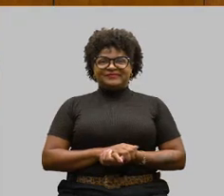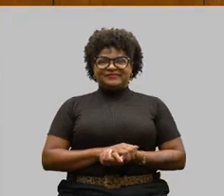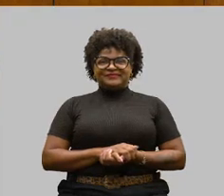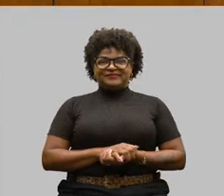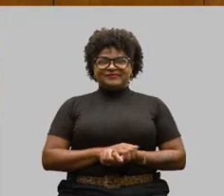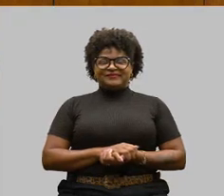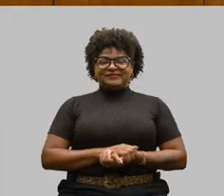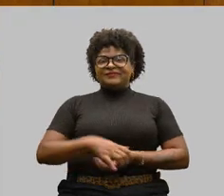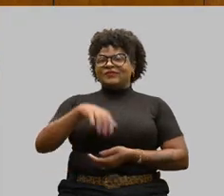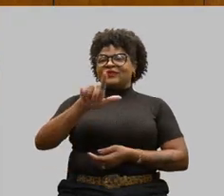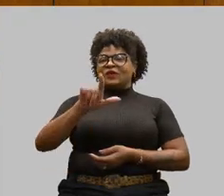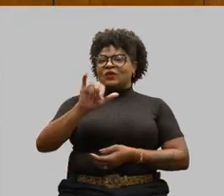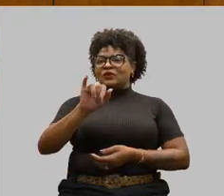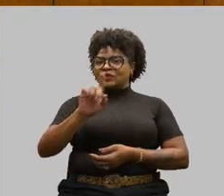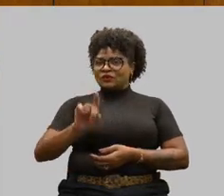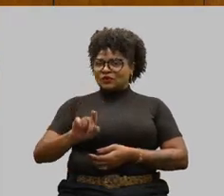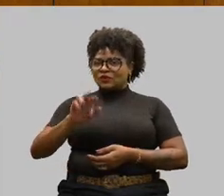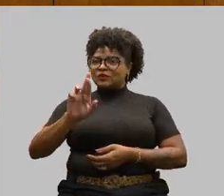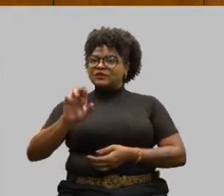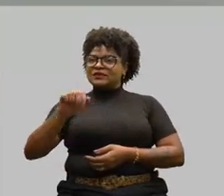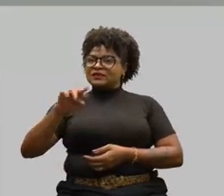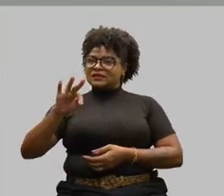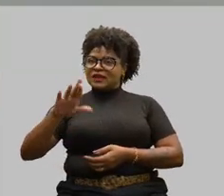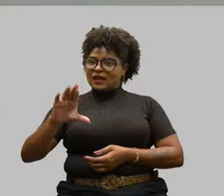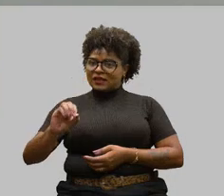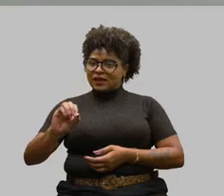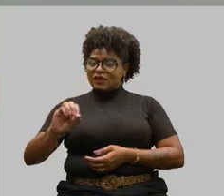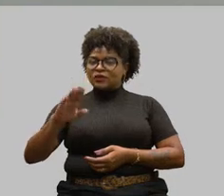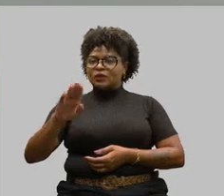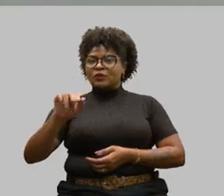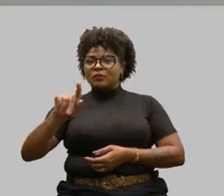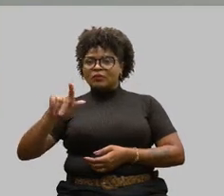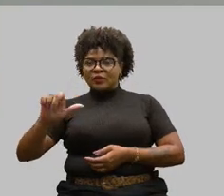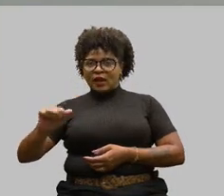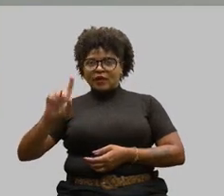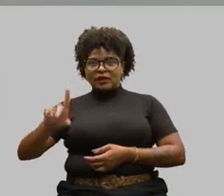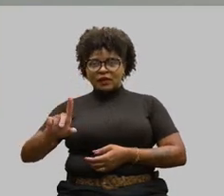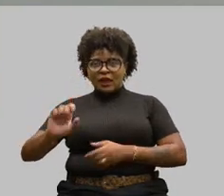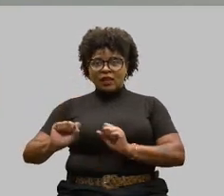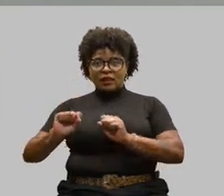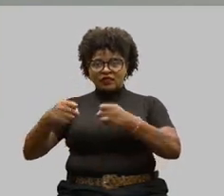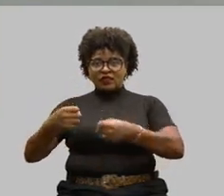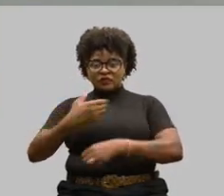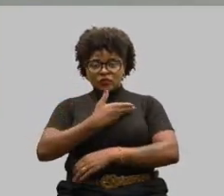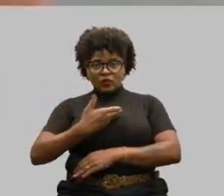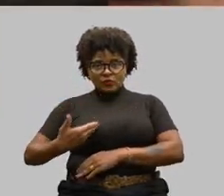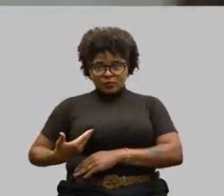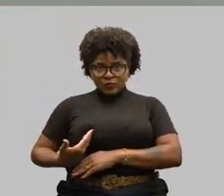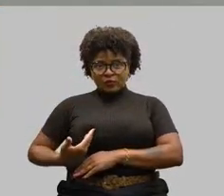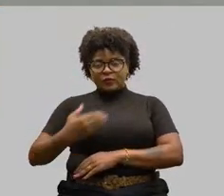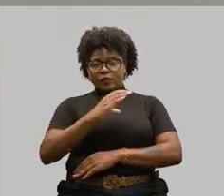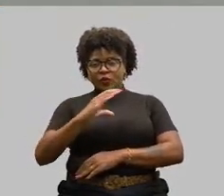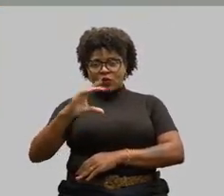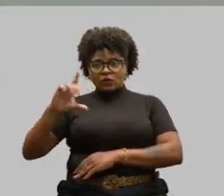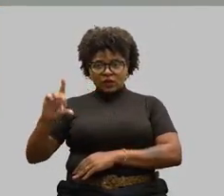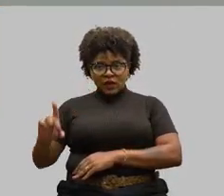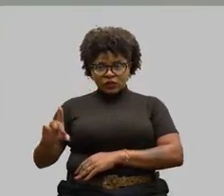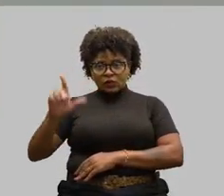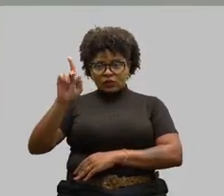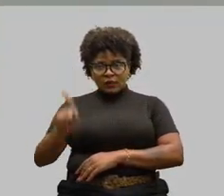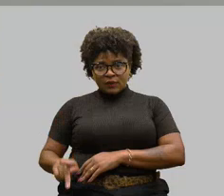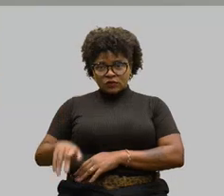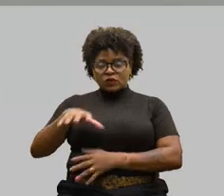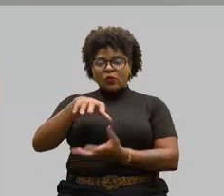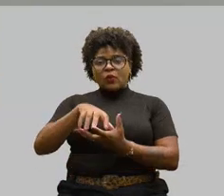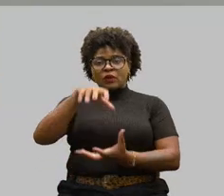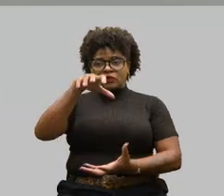Luiz Renato Braga áreas Pinheiro Defensor Público coordenador Estadual da pessoa idosa da pessoa